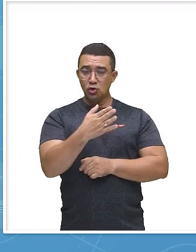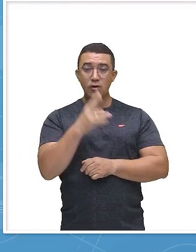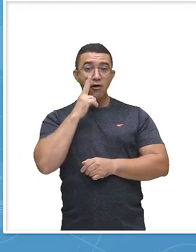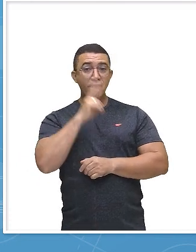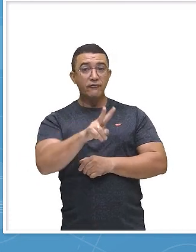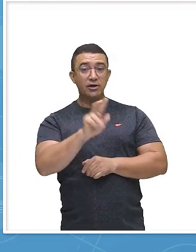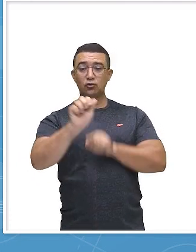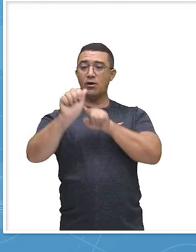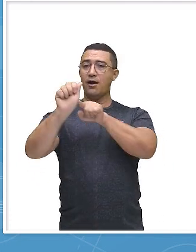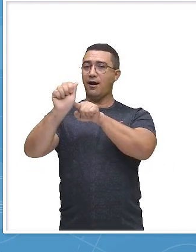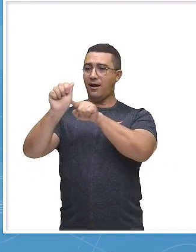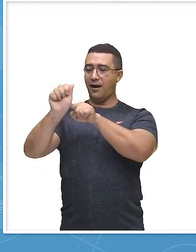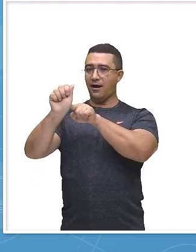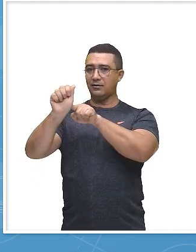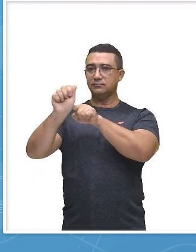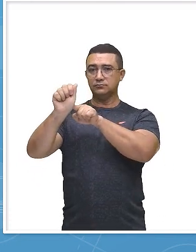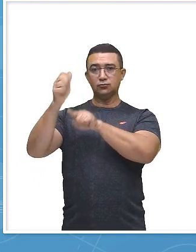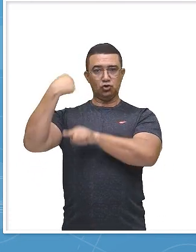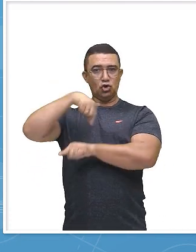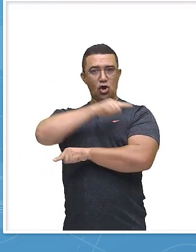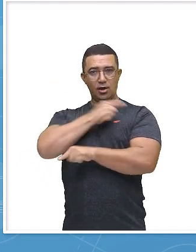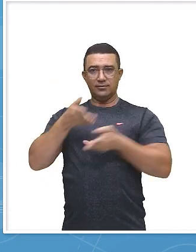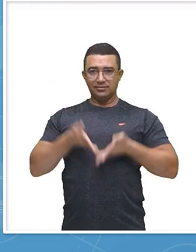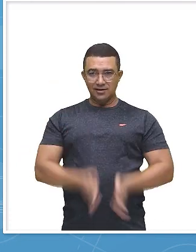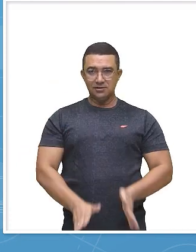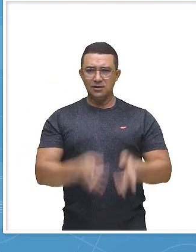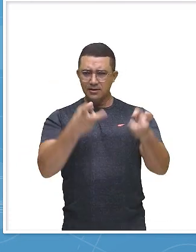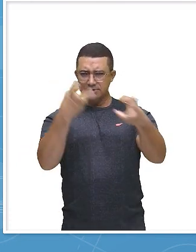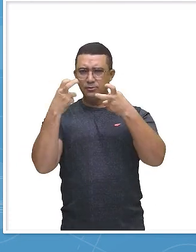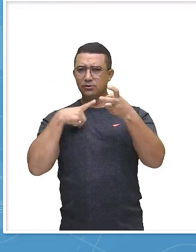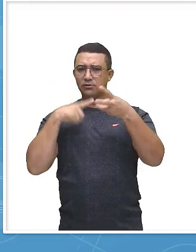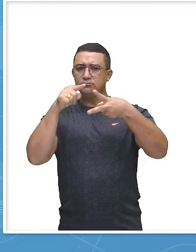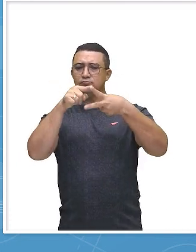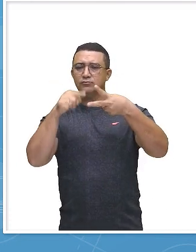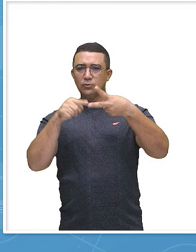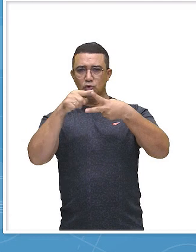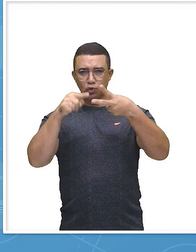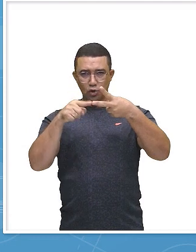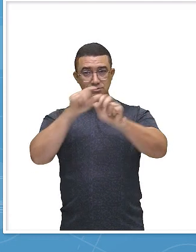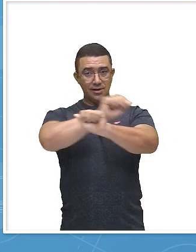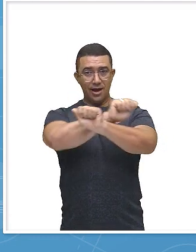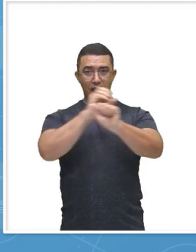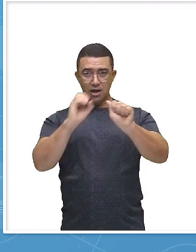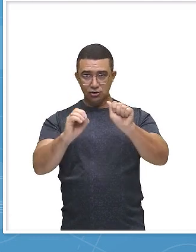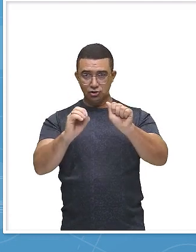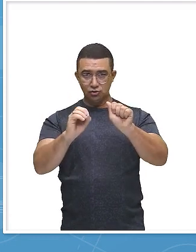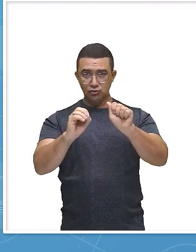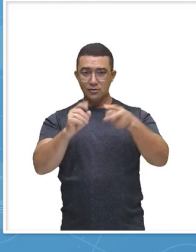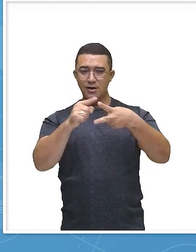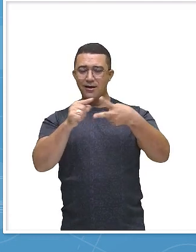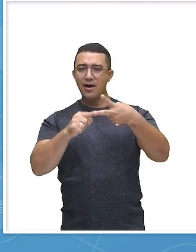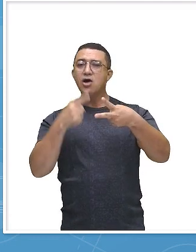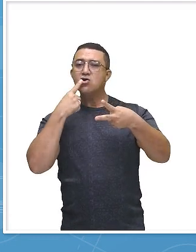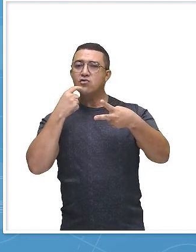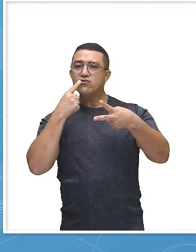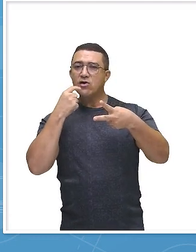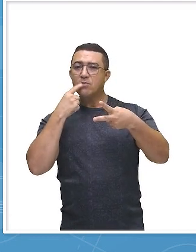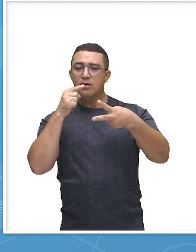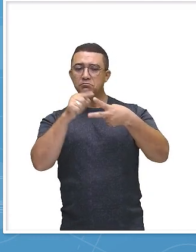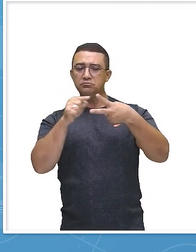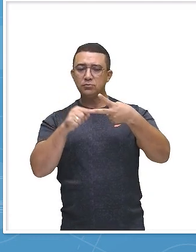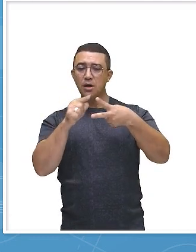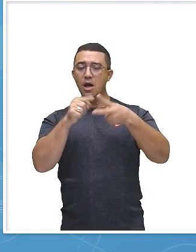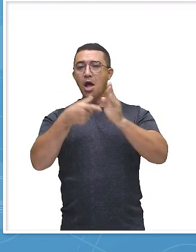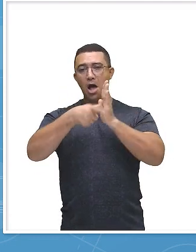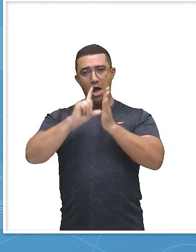a gente nascer. Você observou que eu tenho dois artigos destacados aqui, eles estão